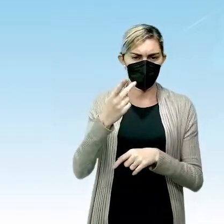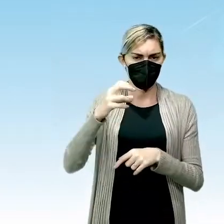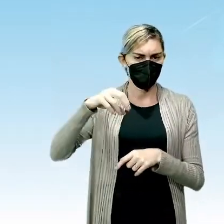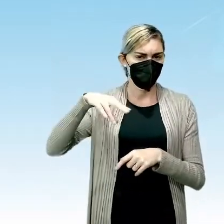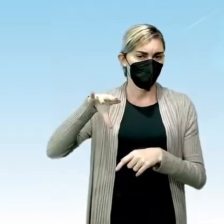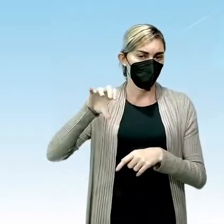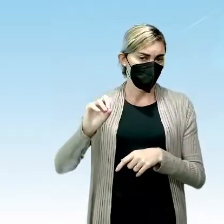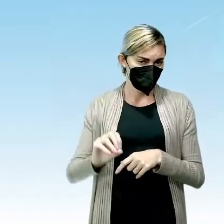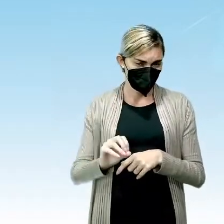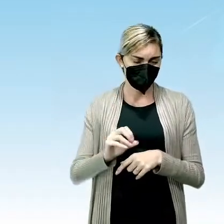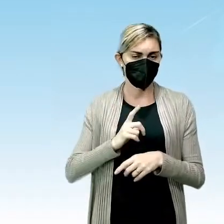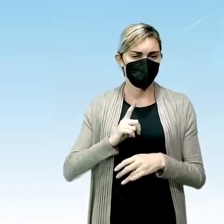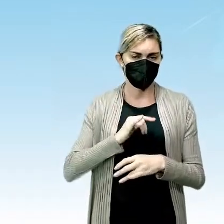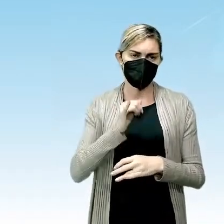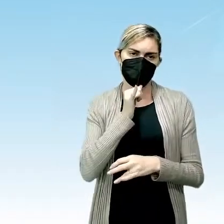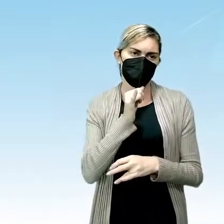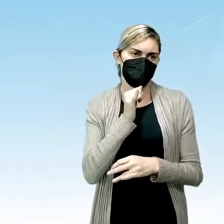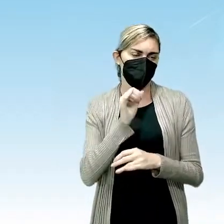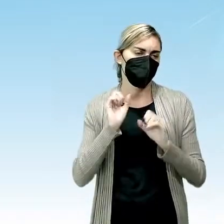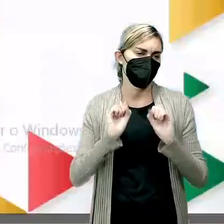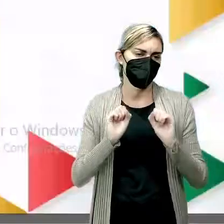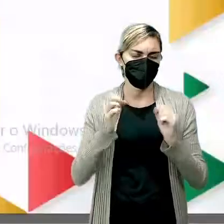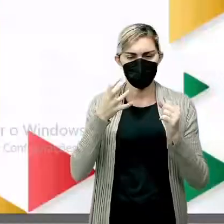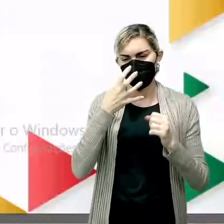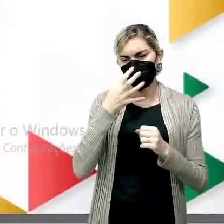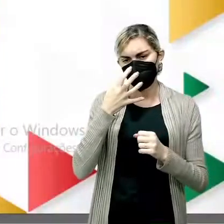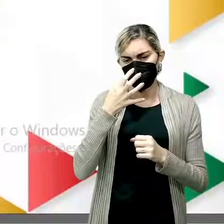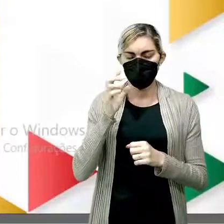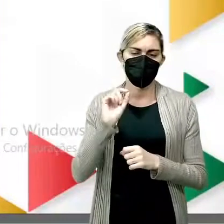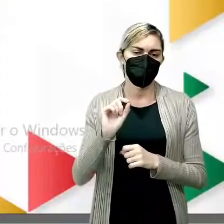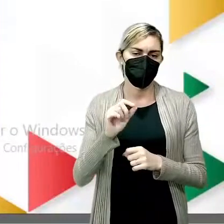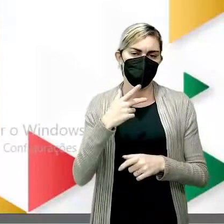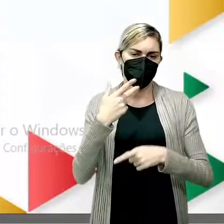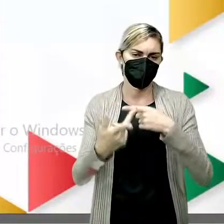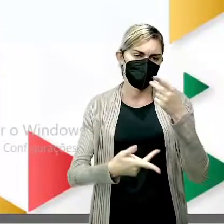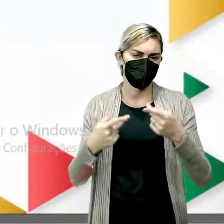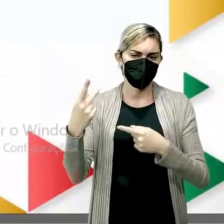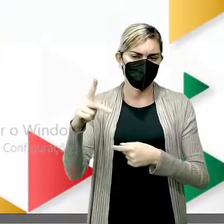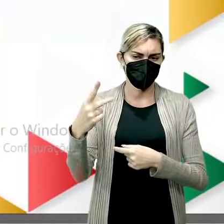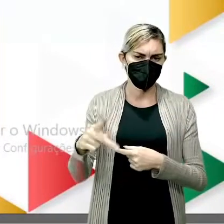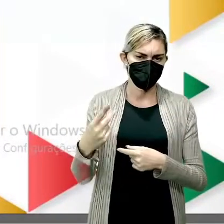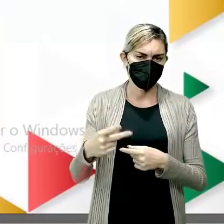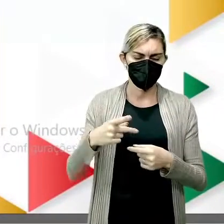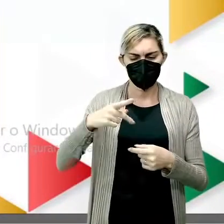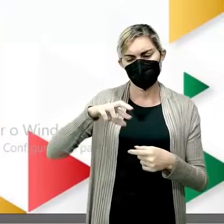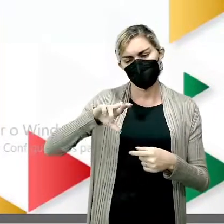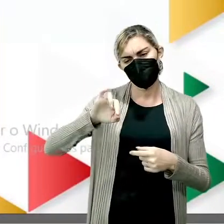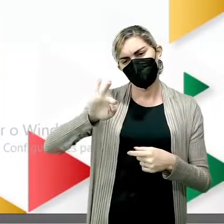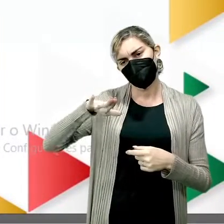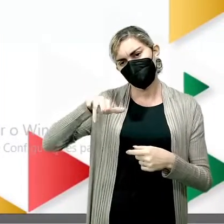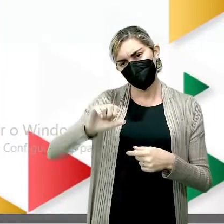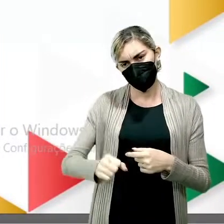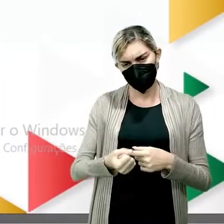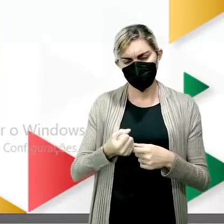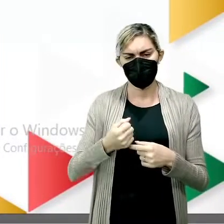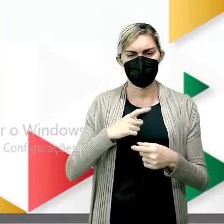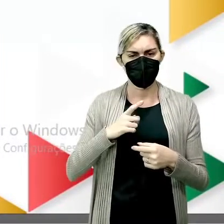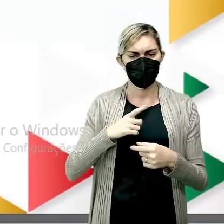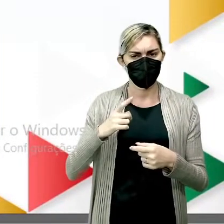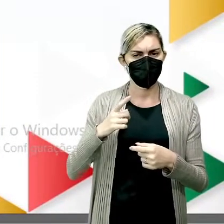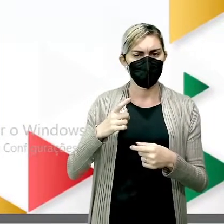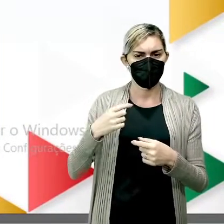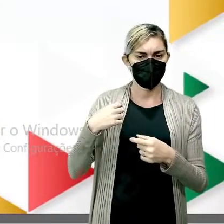exemplo, a gente pode observar aí justamente quando se fala dessas proteínas, né? As proteínas que são